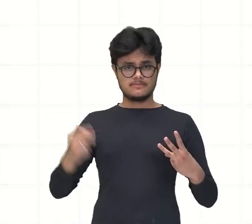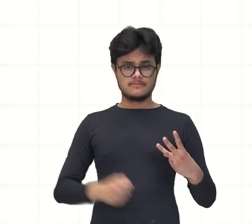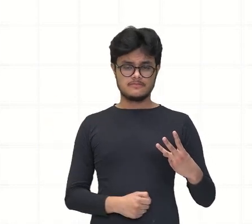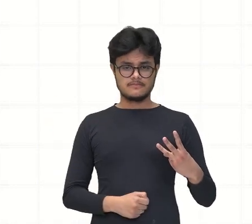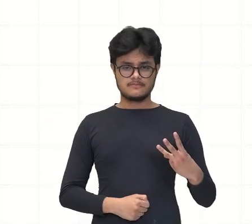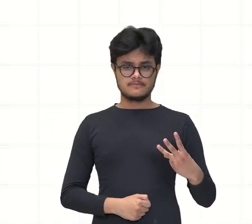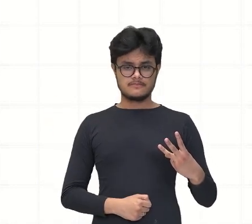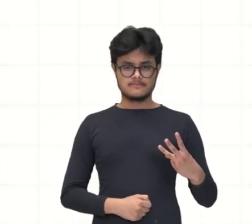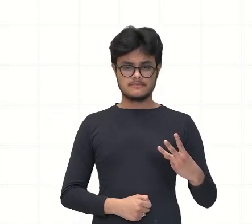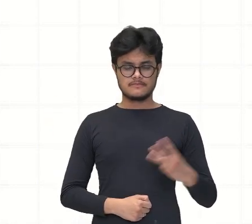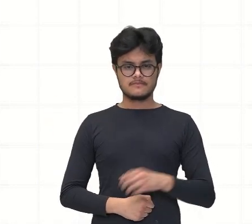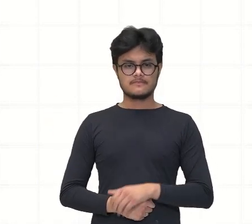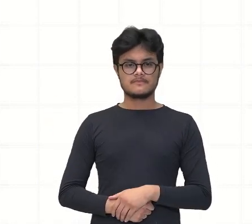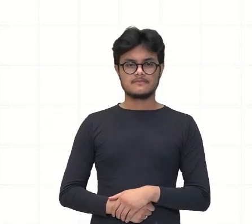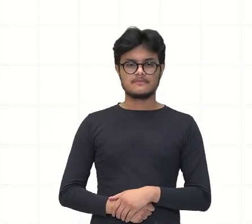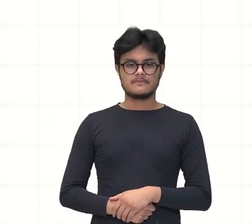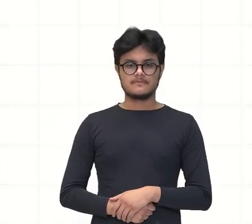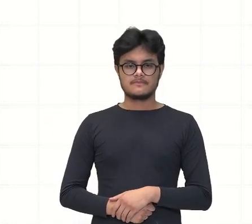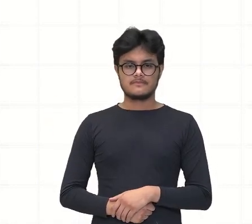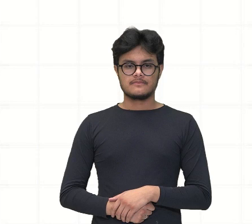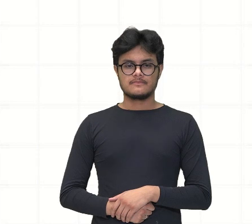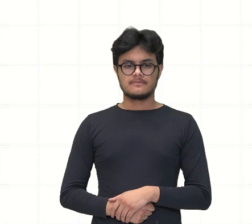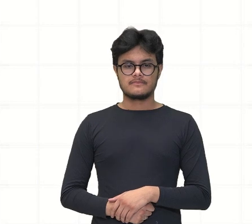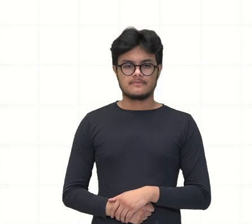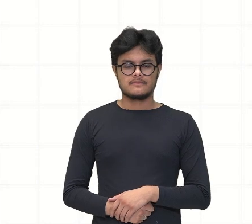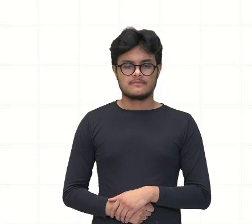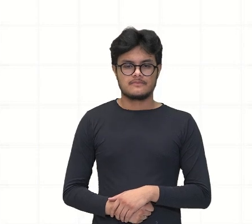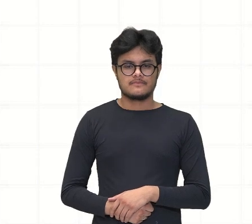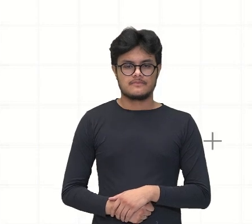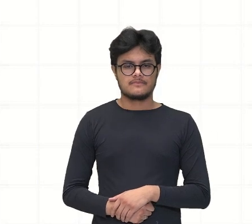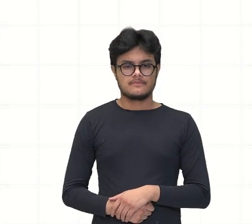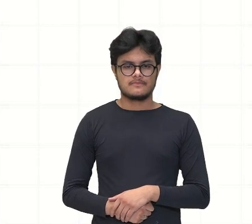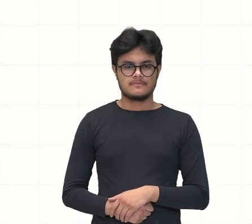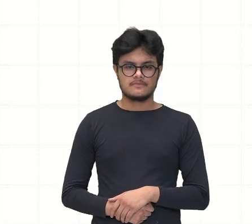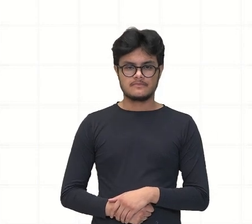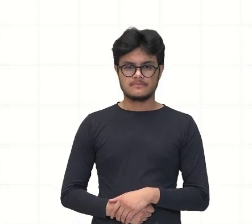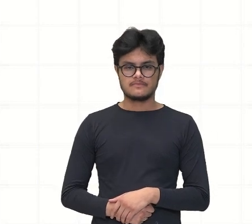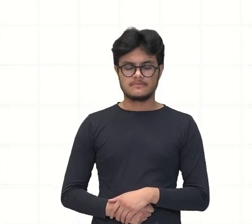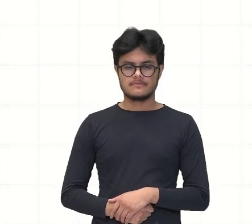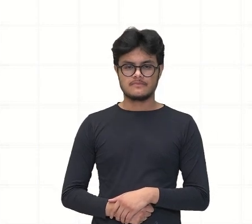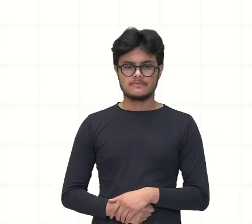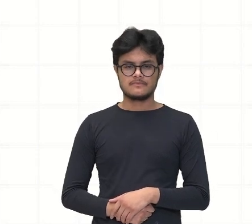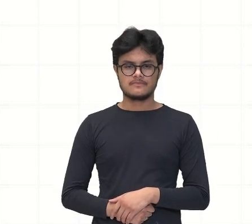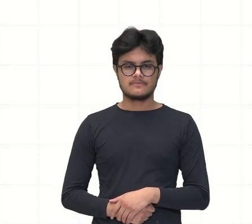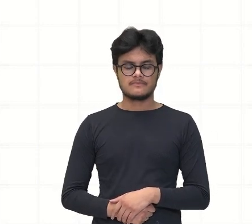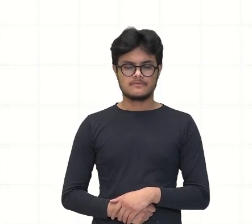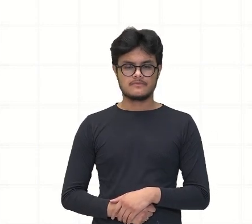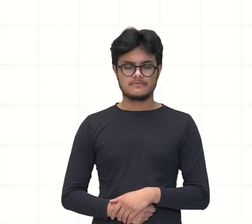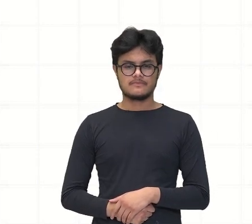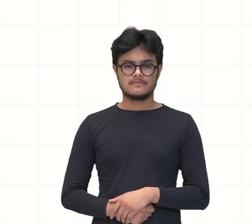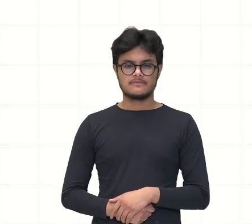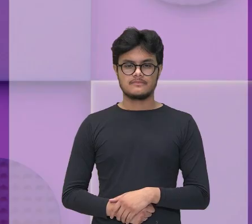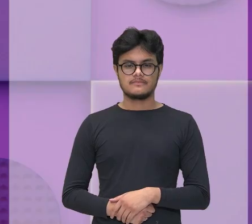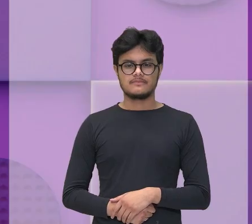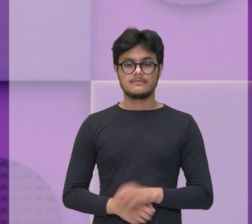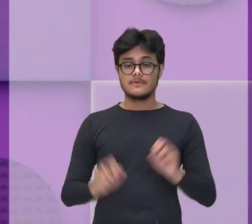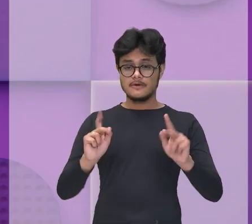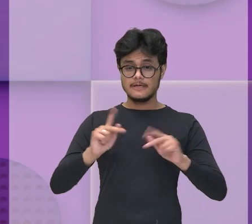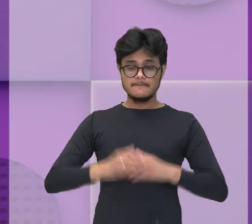é o G3, né, vai ter um total de 72 graus.